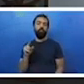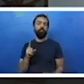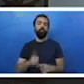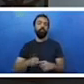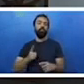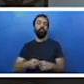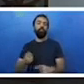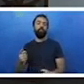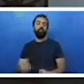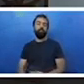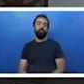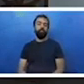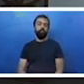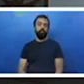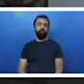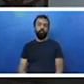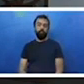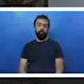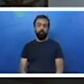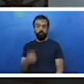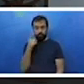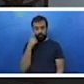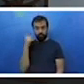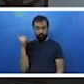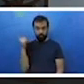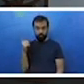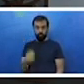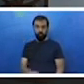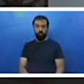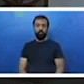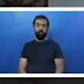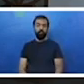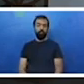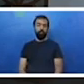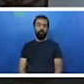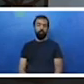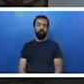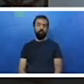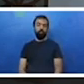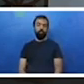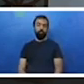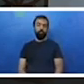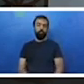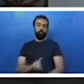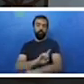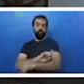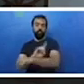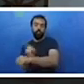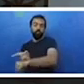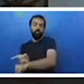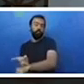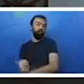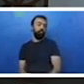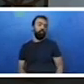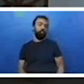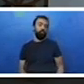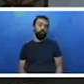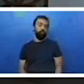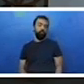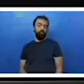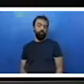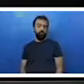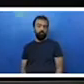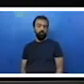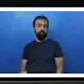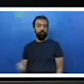essa atividade, praticar o parkour? Vamos ver agora nos próximos slides. Então a velocidade. A velocidade ela é